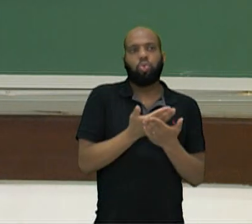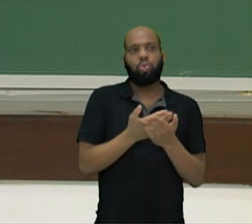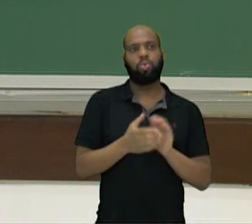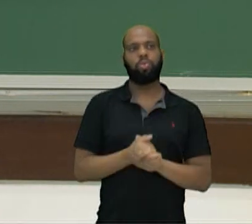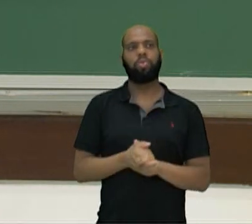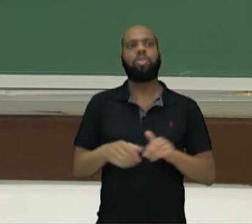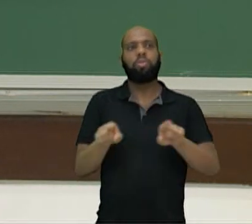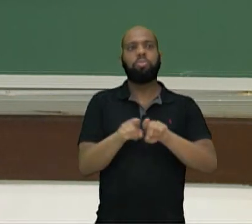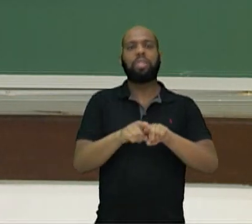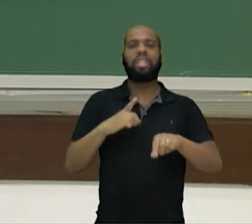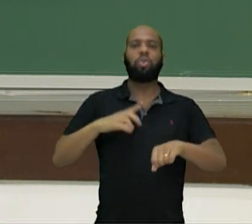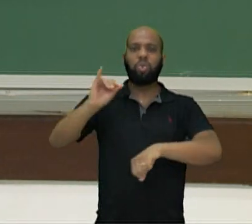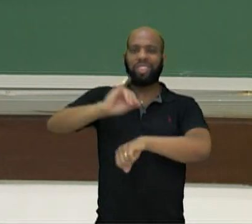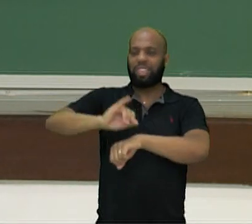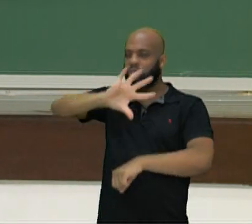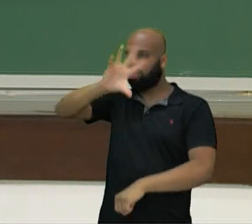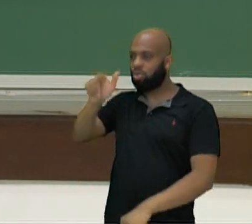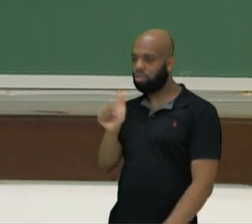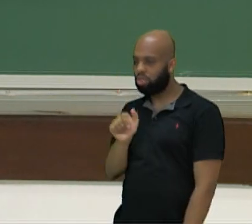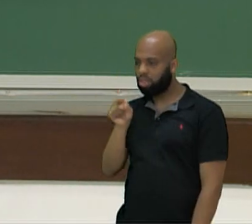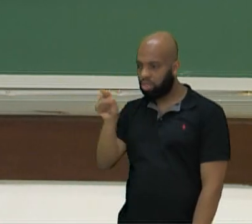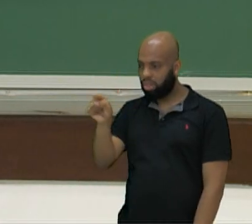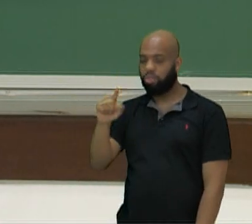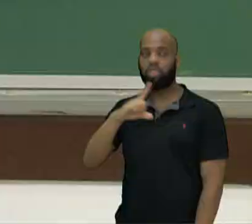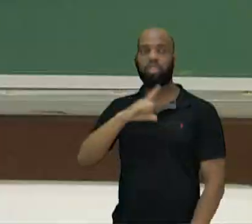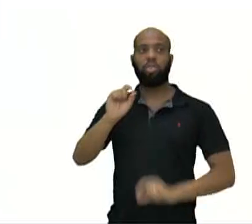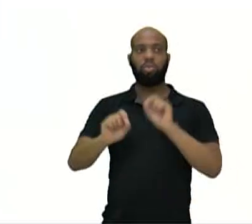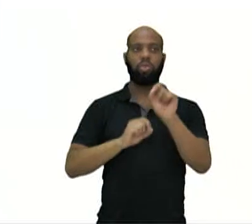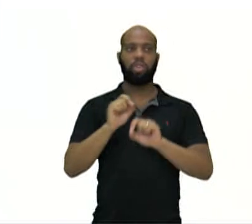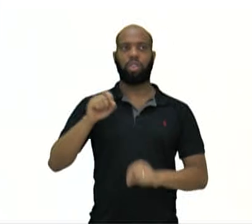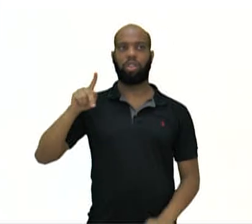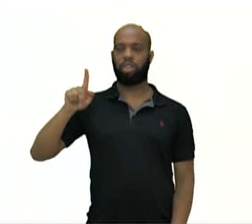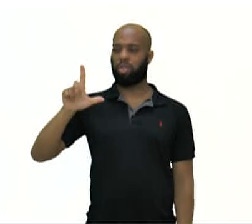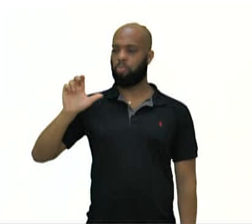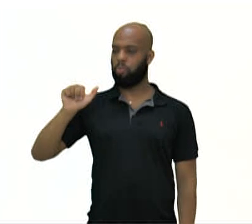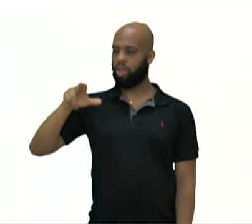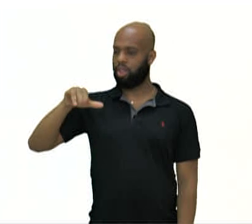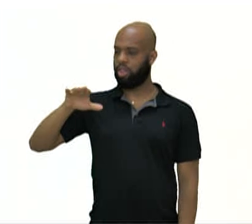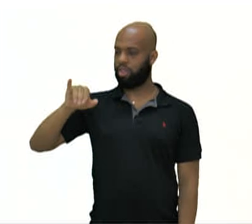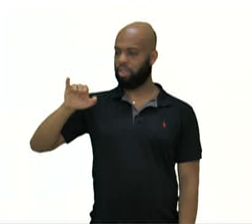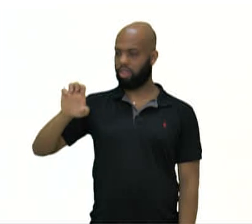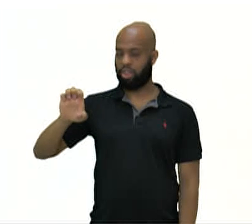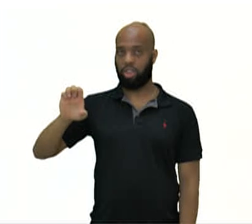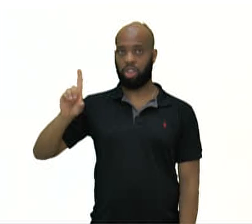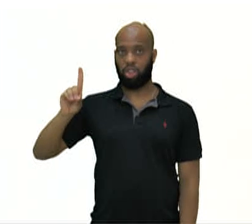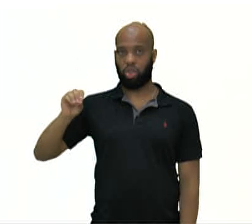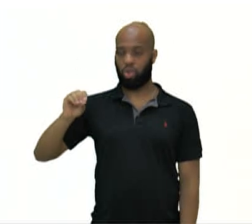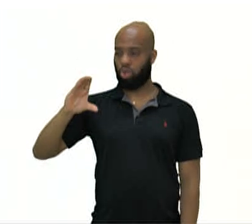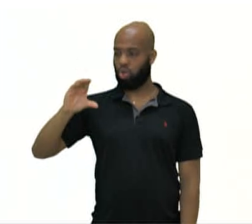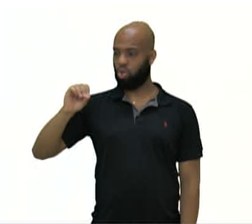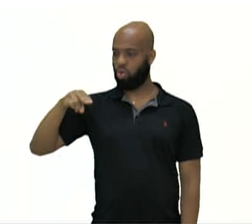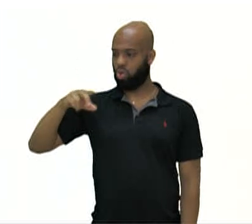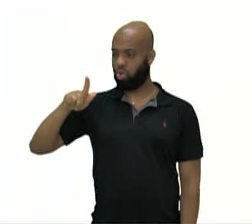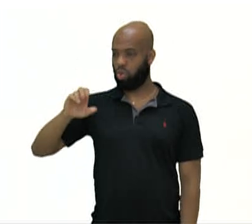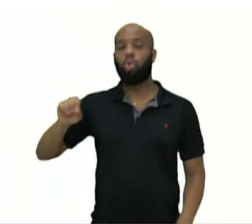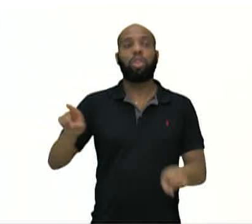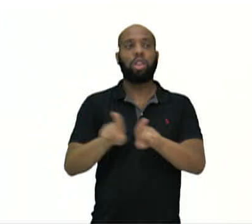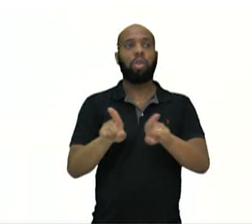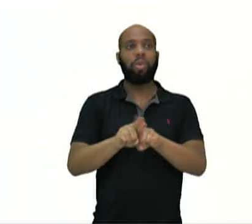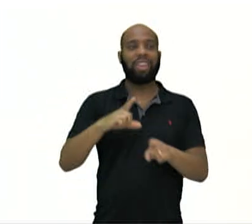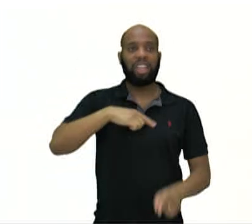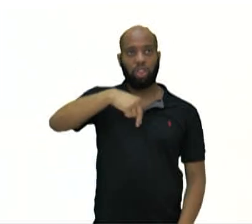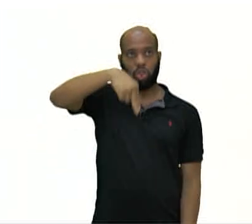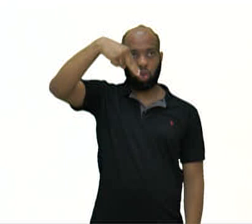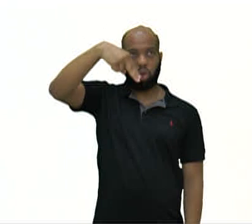ó, na região central, a planície do Congo, e ao norte nós temos as cadeias do Congo, o qual faz